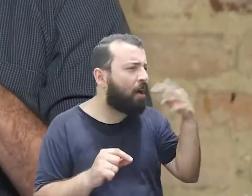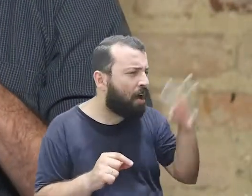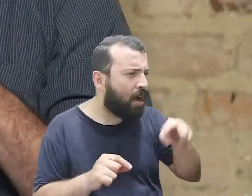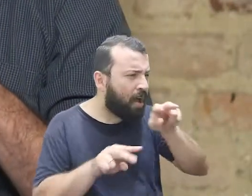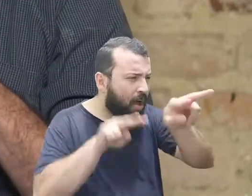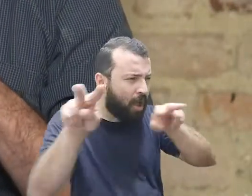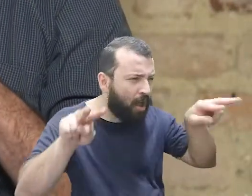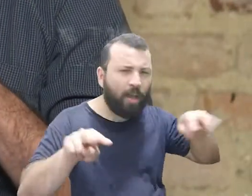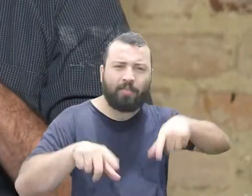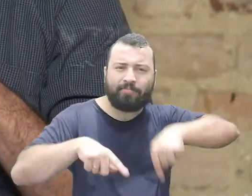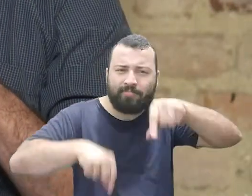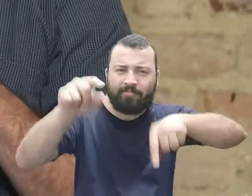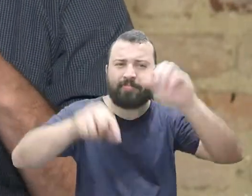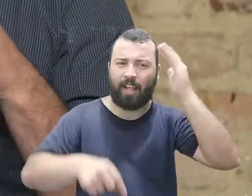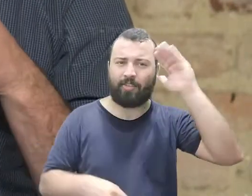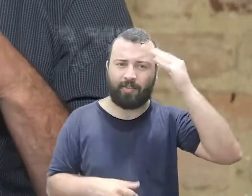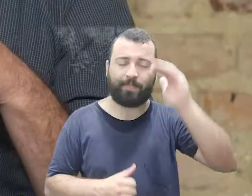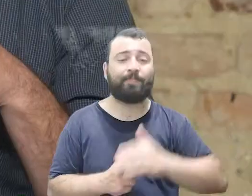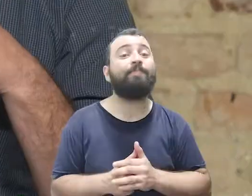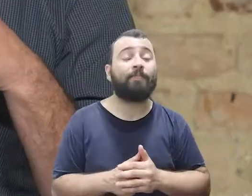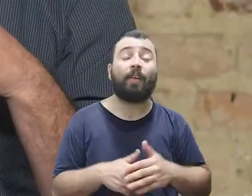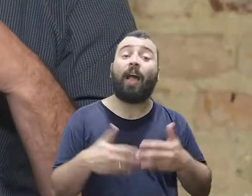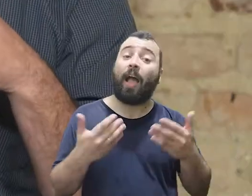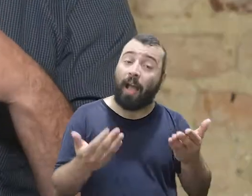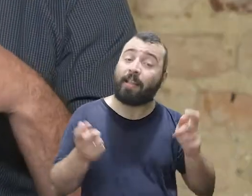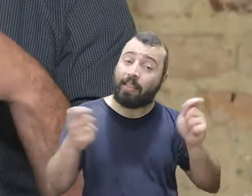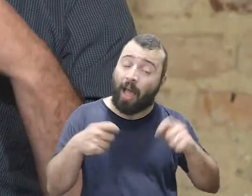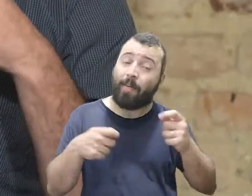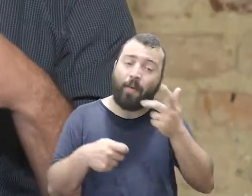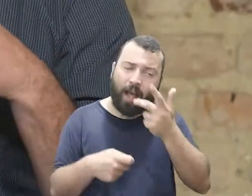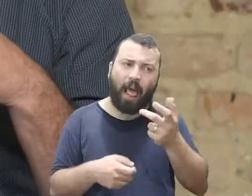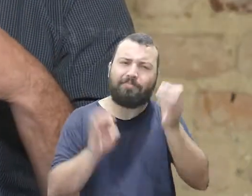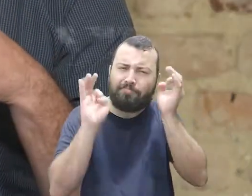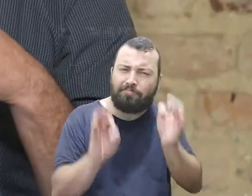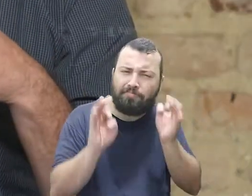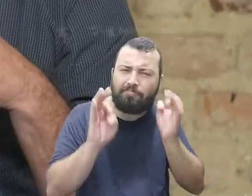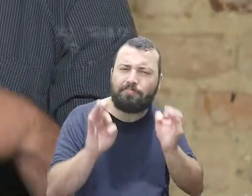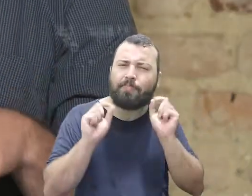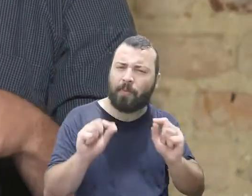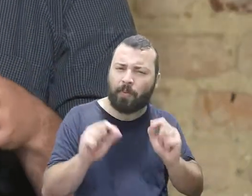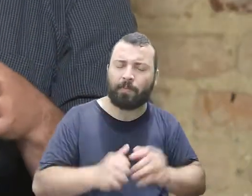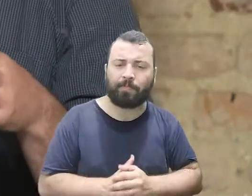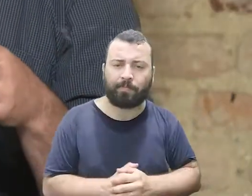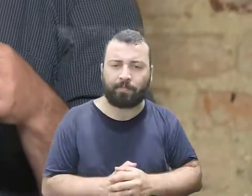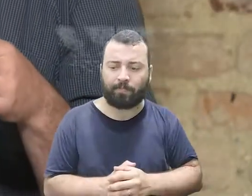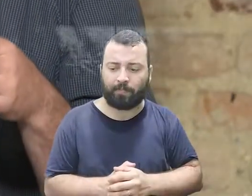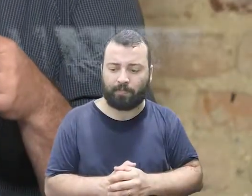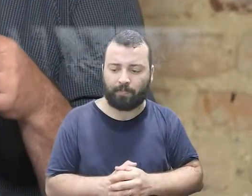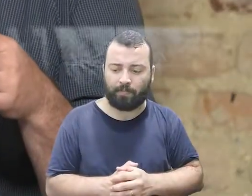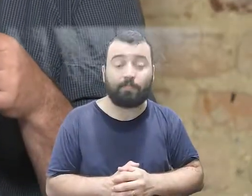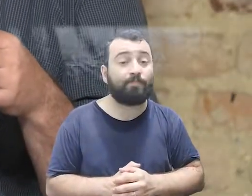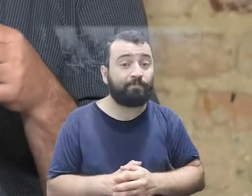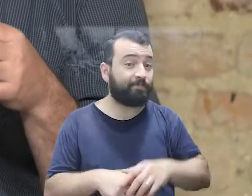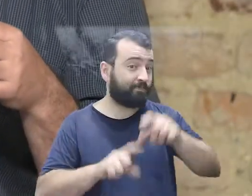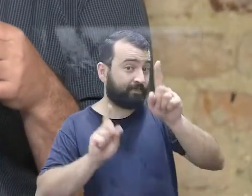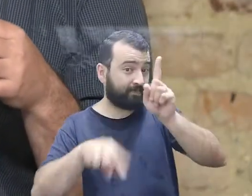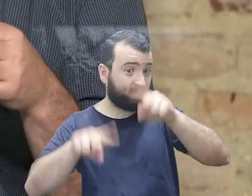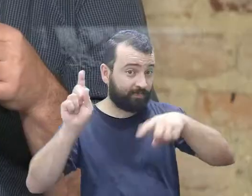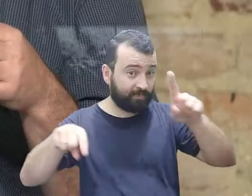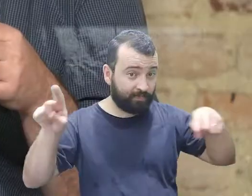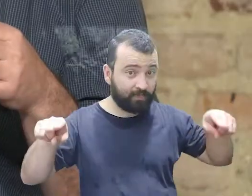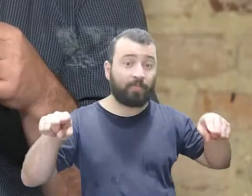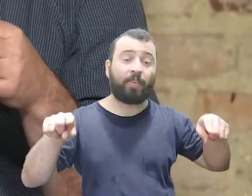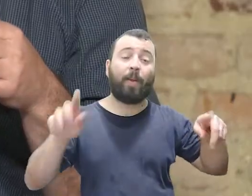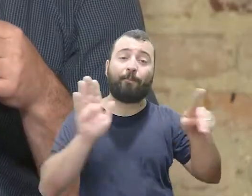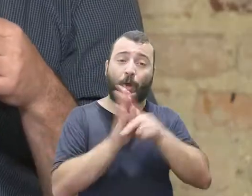observamos nos registros de espeleotemas. Assim que a gente sabe dizer com uma boa precisão que as